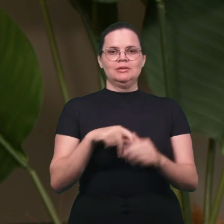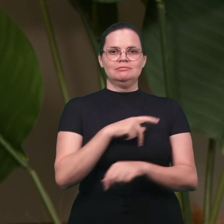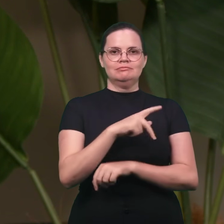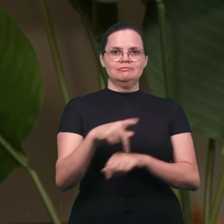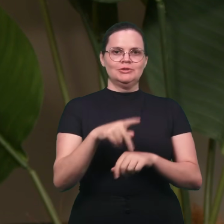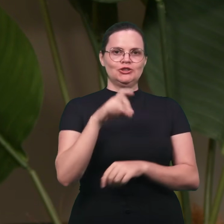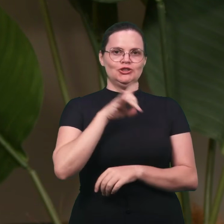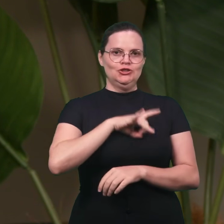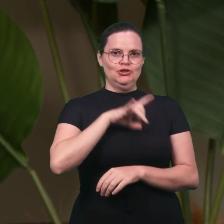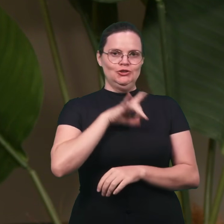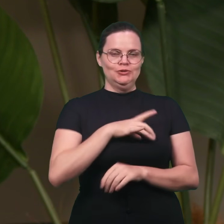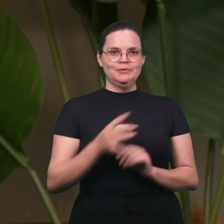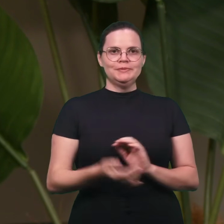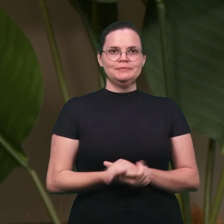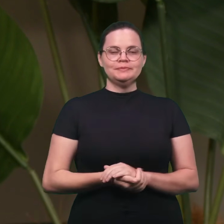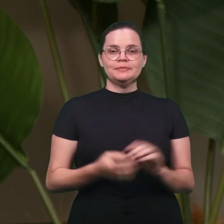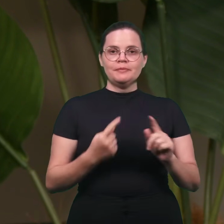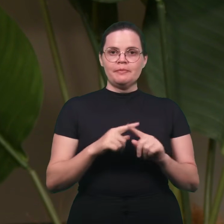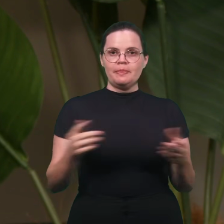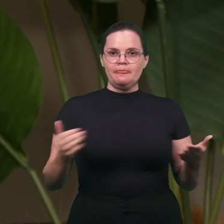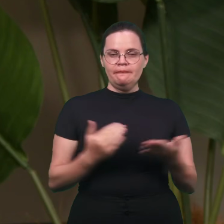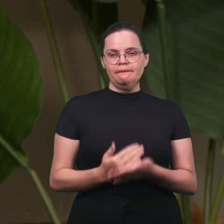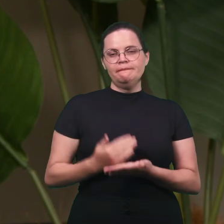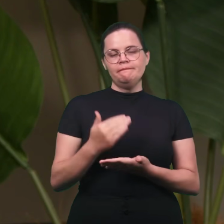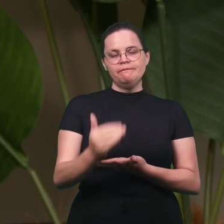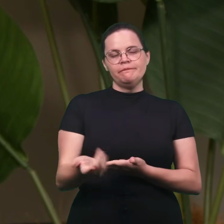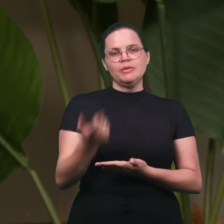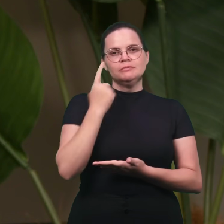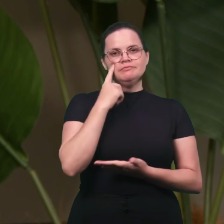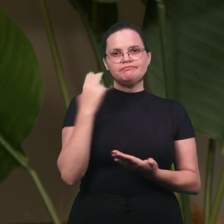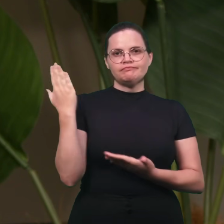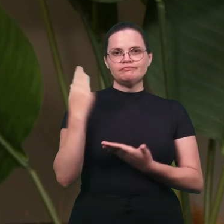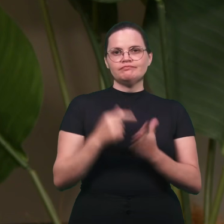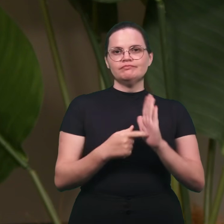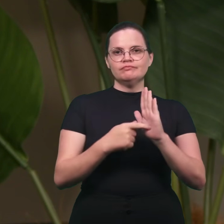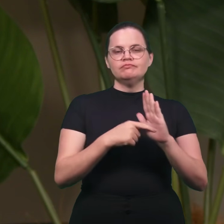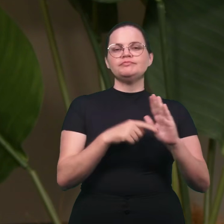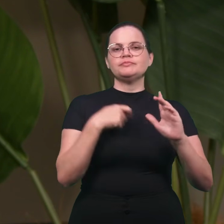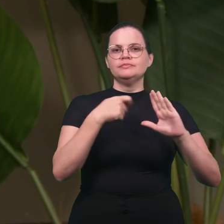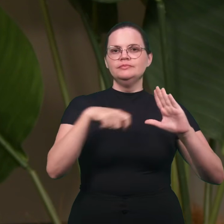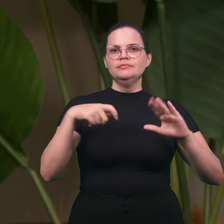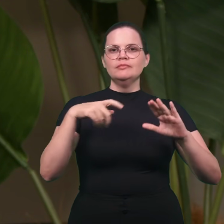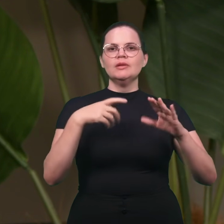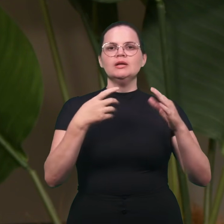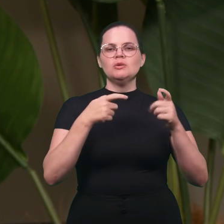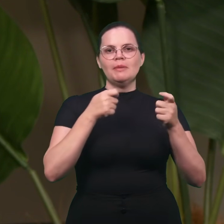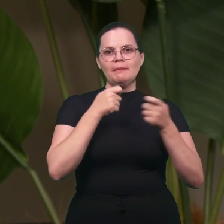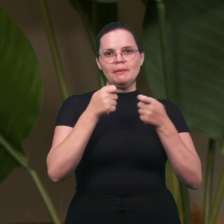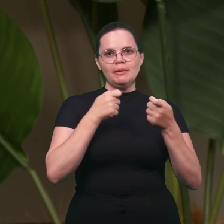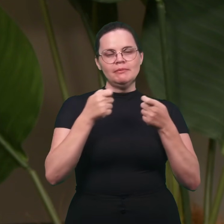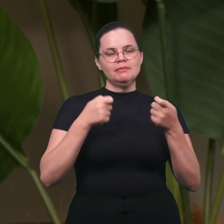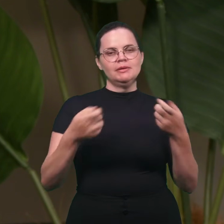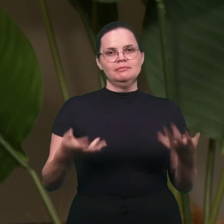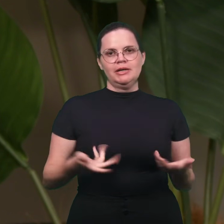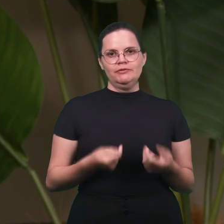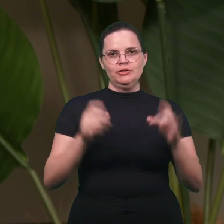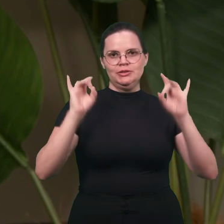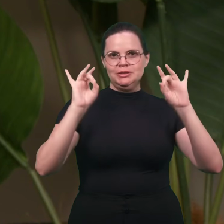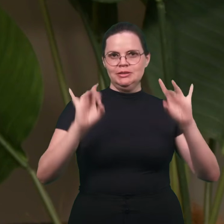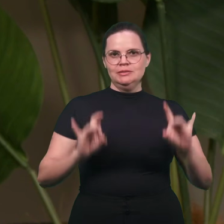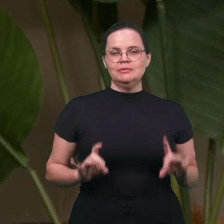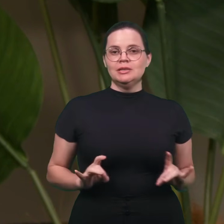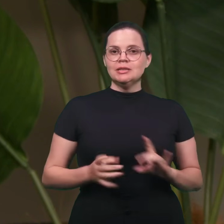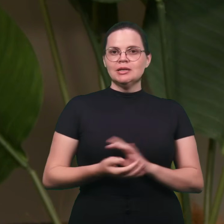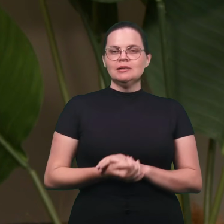programa com uma entrevista especial com os nossos queridos irmãos lá do Chile e ver o que o Senhor está